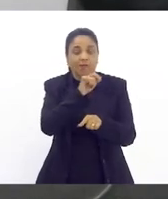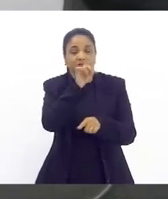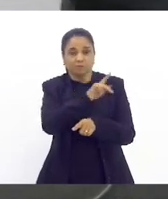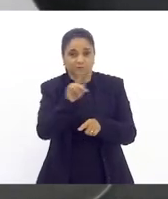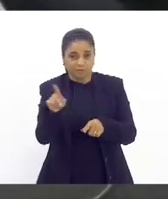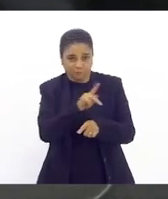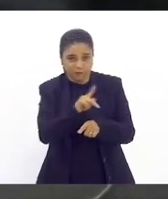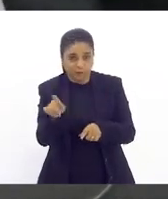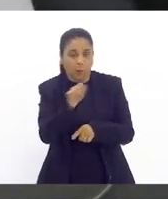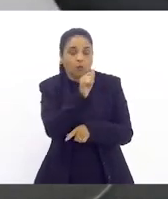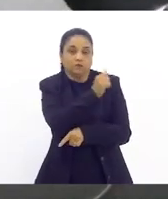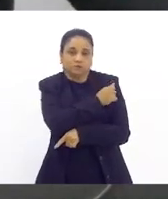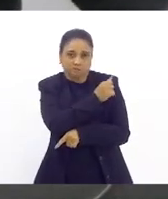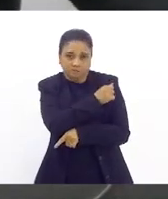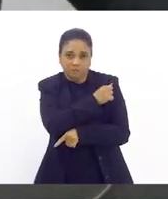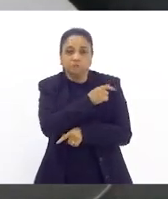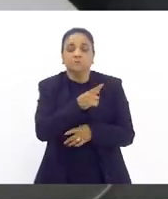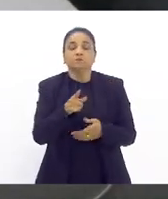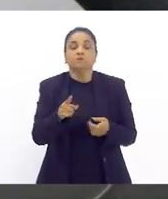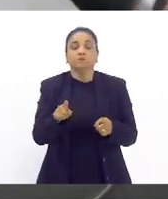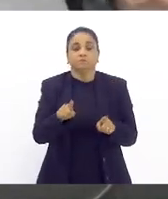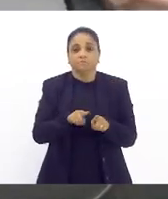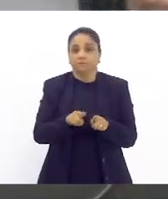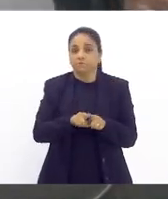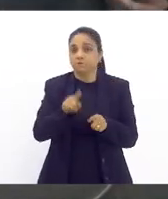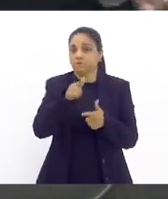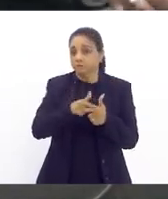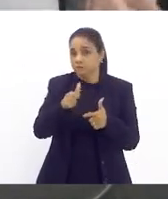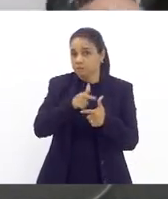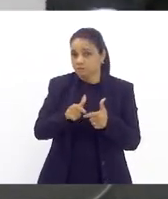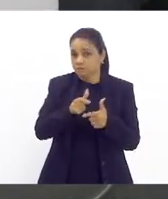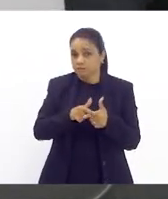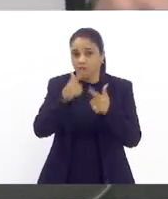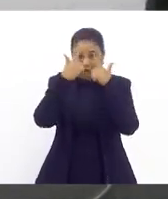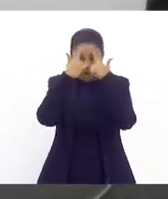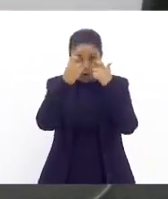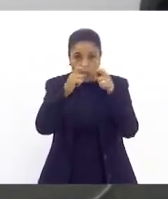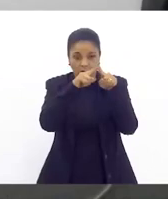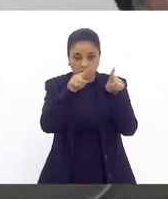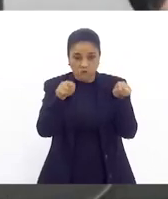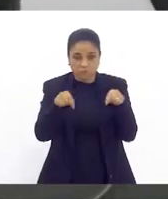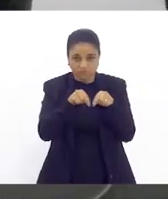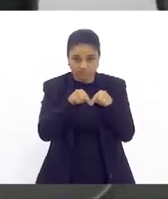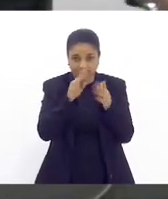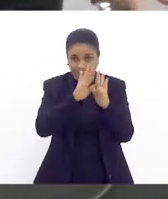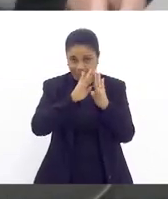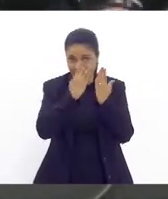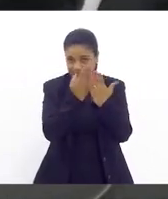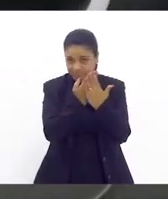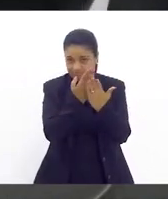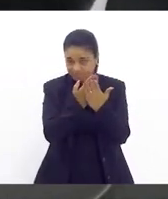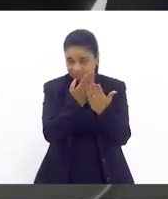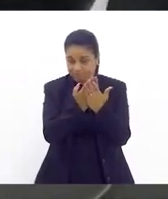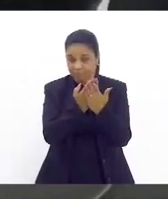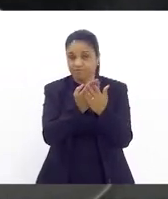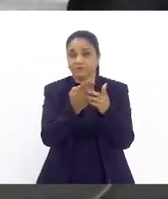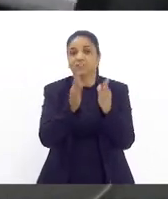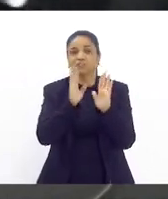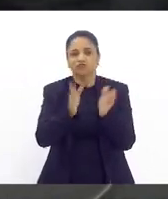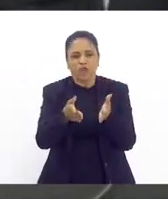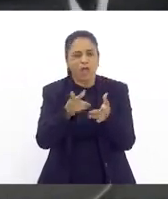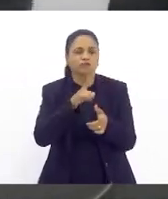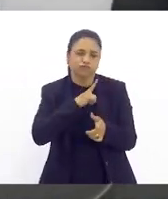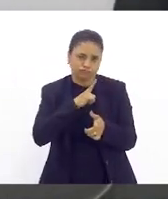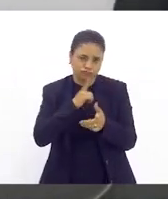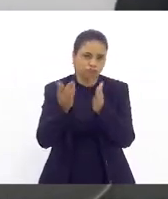também a gente está com problema agora da violência nas escolas que é um problema que que já existia